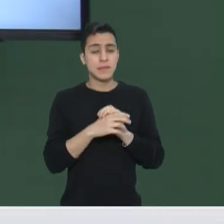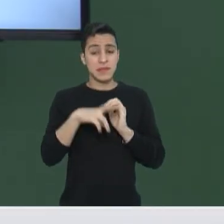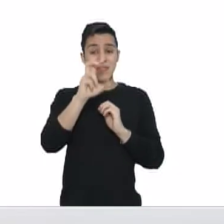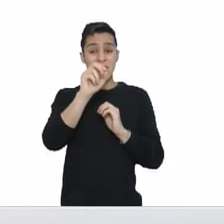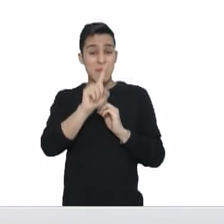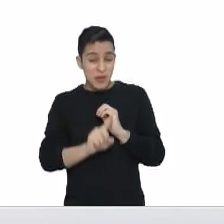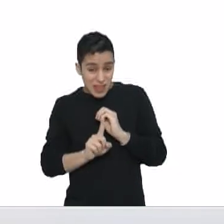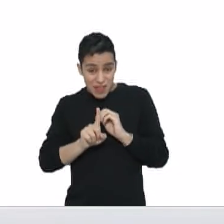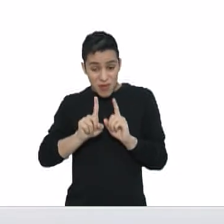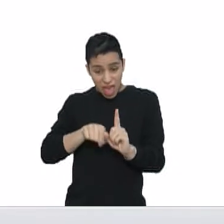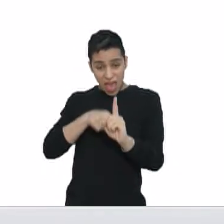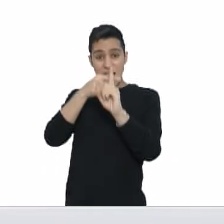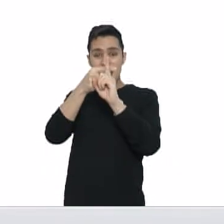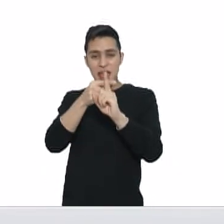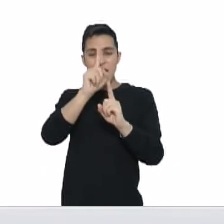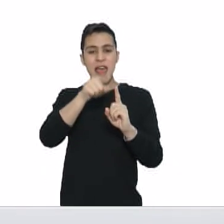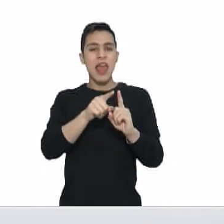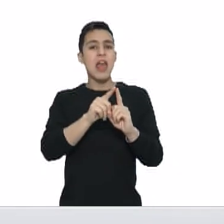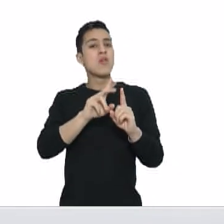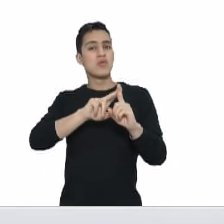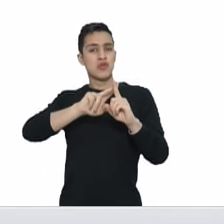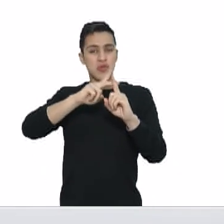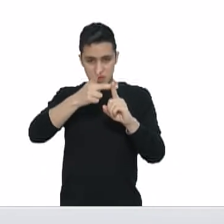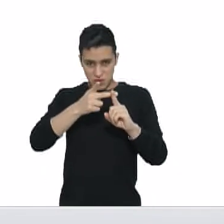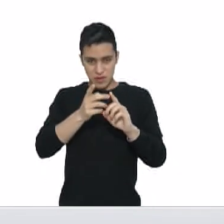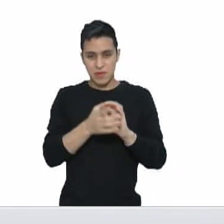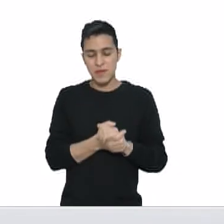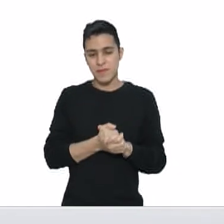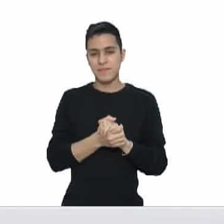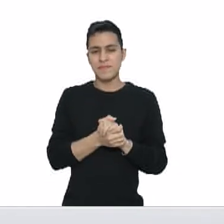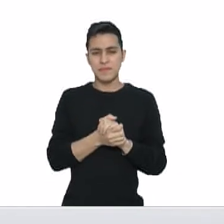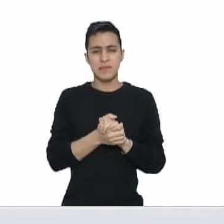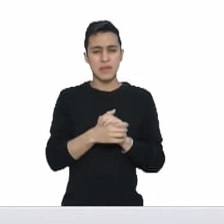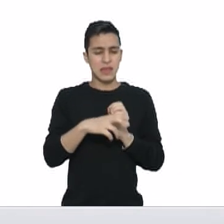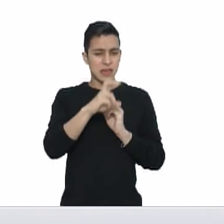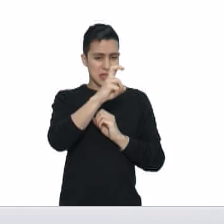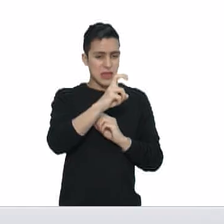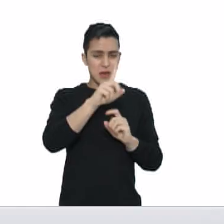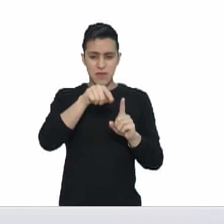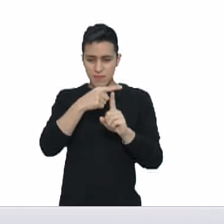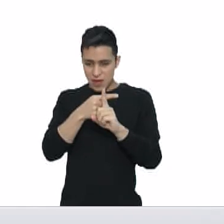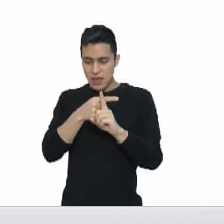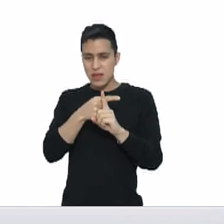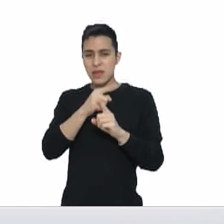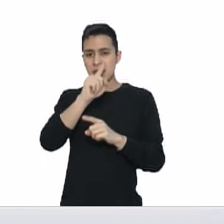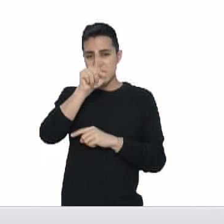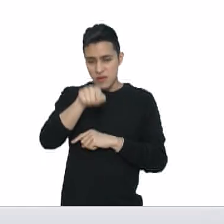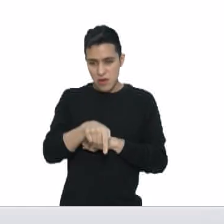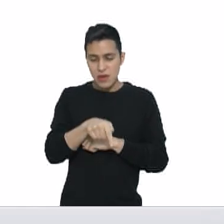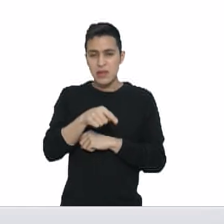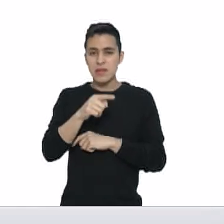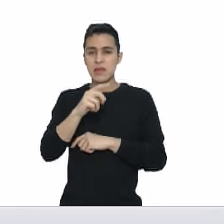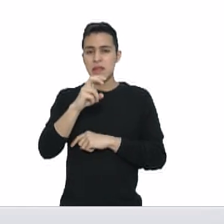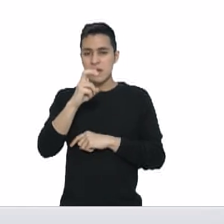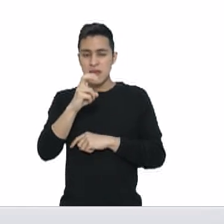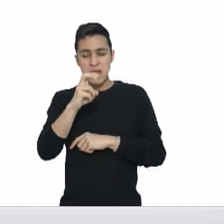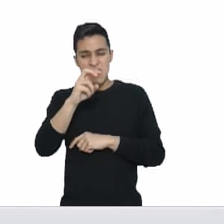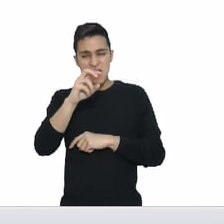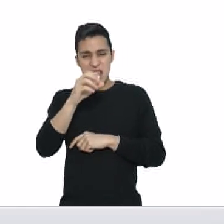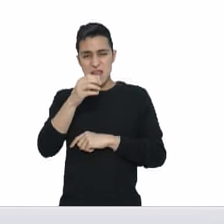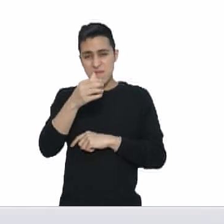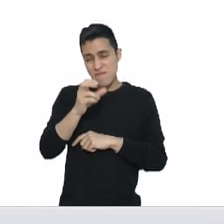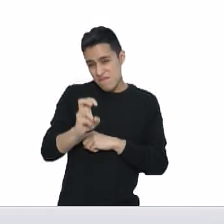acima seria 50% desse valor. 50% é metade. Então, 5 mais metade dá 2,5.